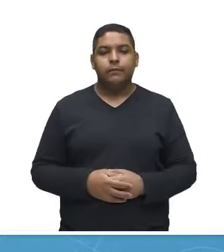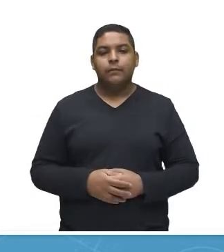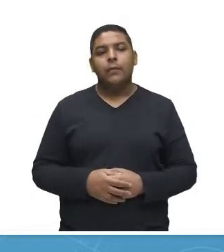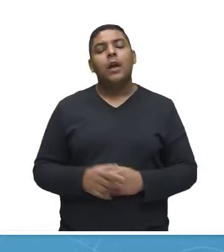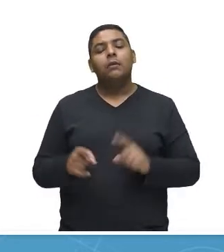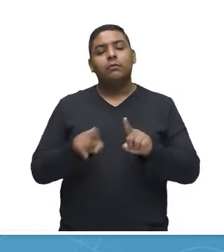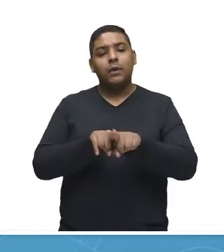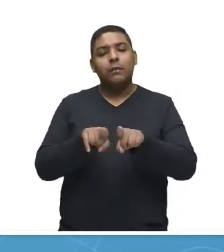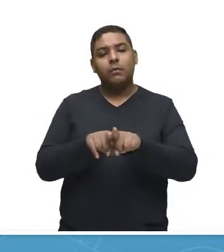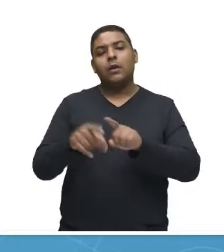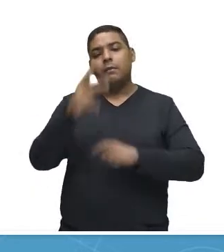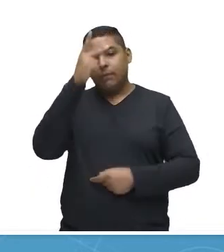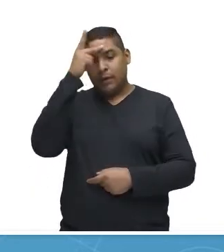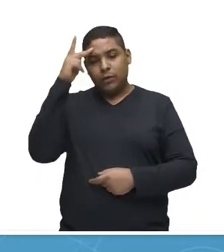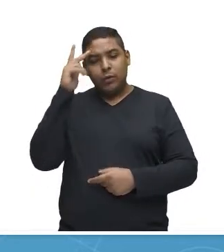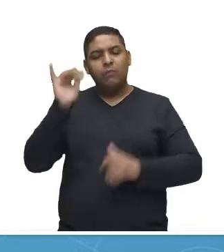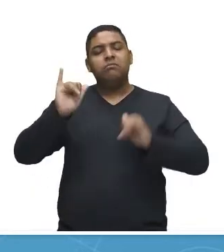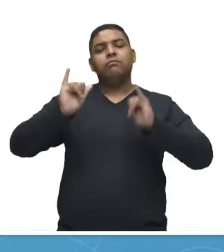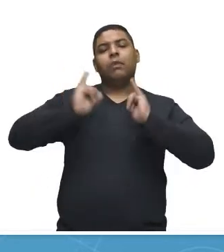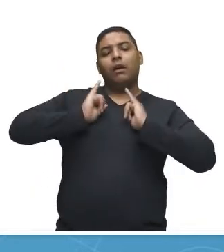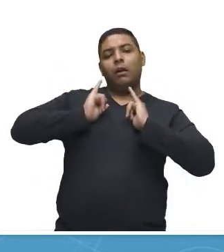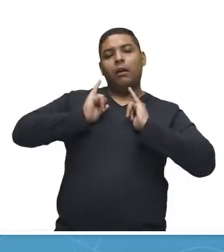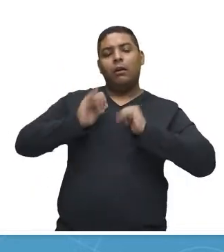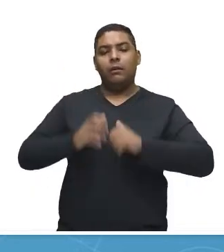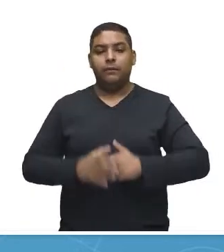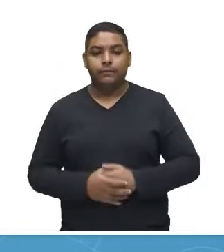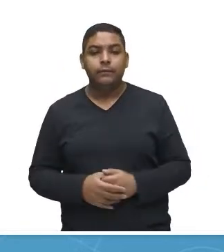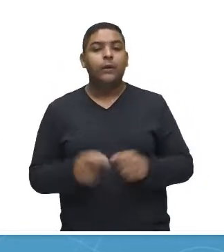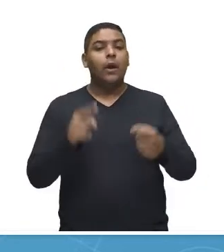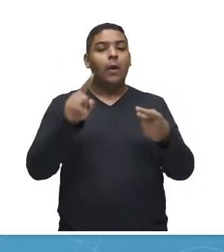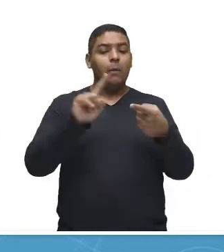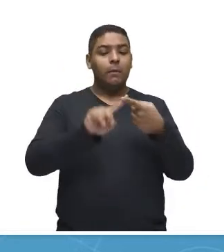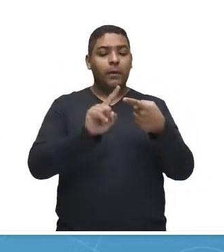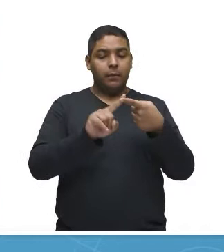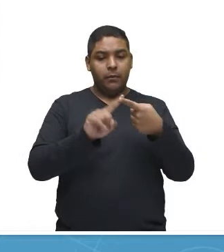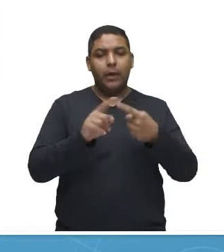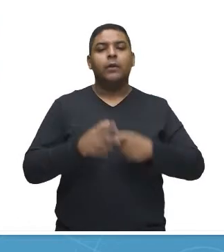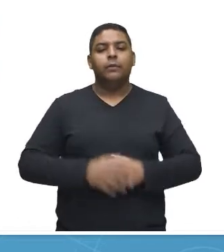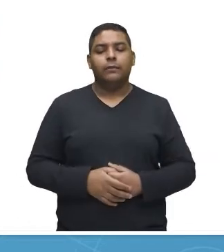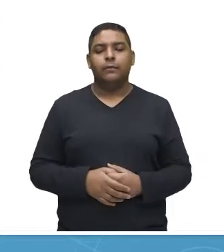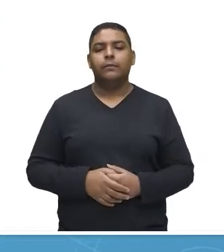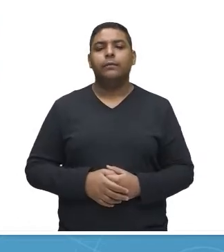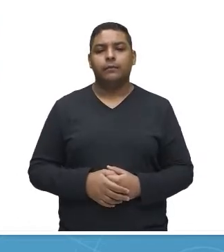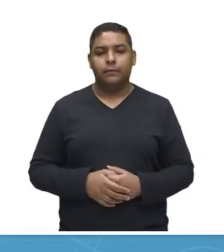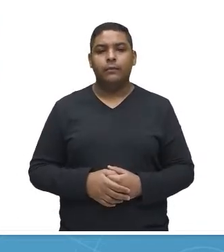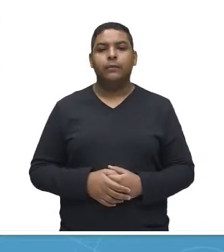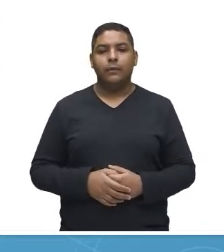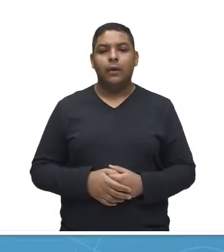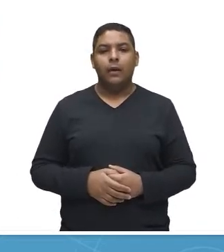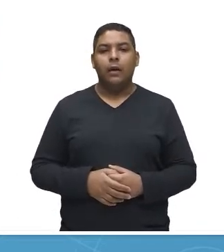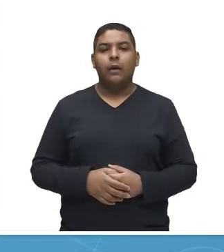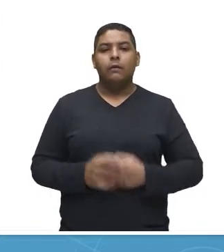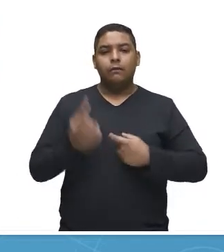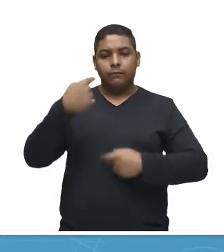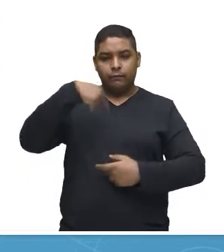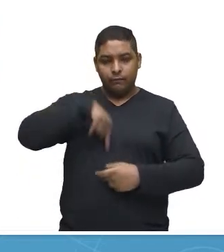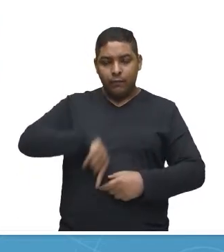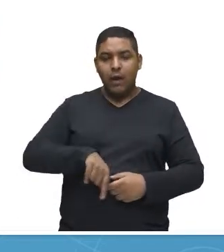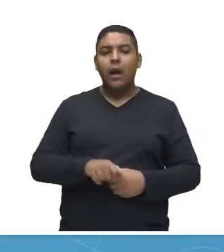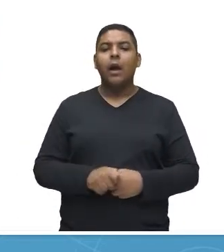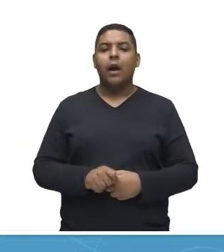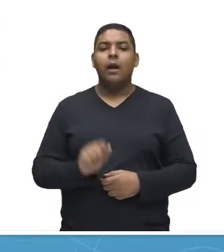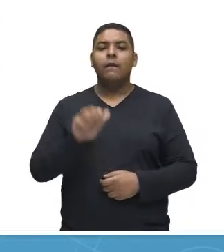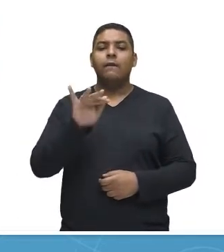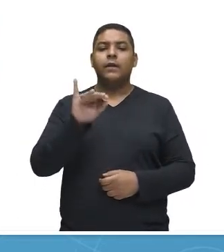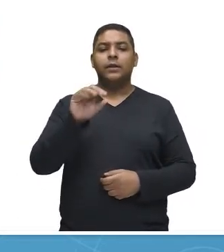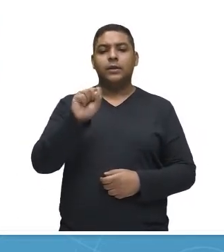pode ser considerada uma pessoa fisicamente ativa? Aí eu tenho uma dica para vocês. De